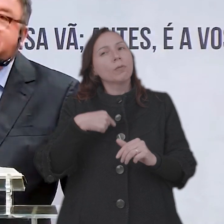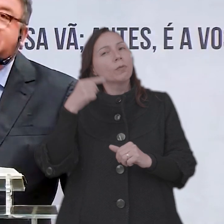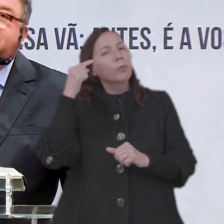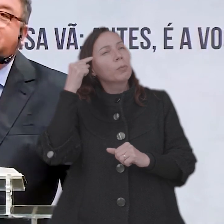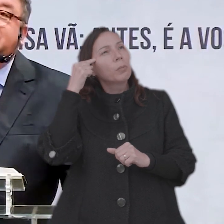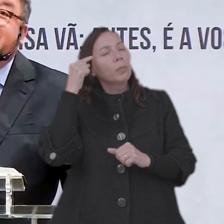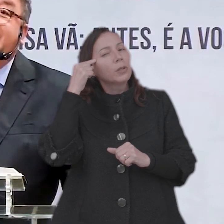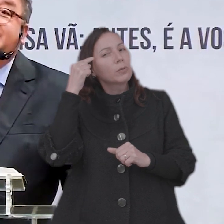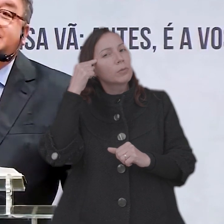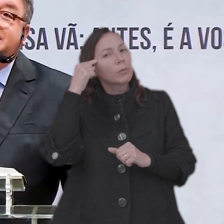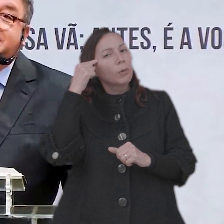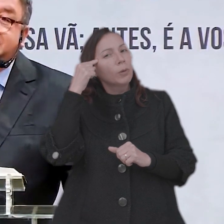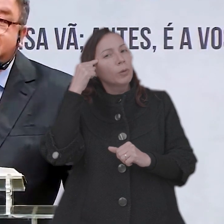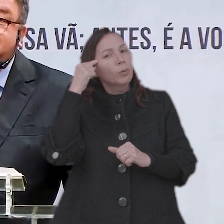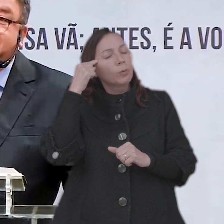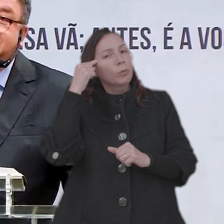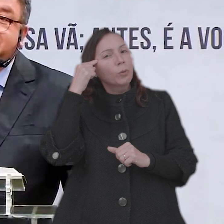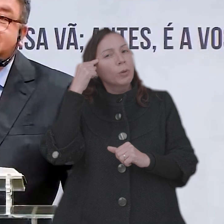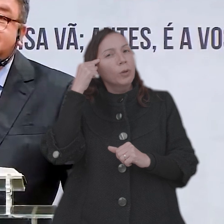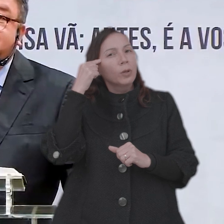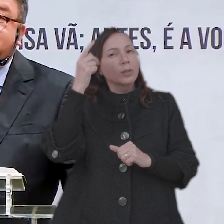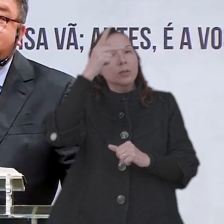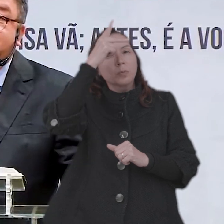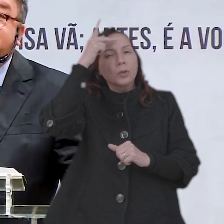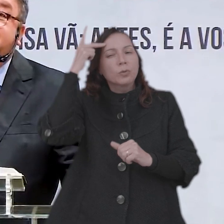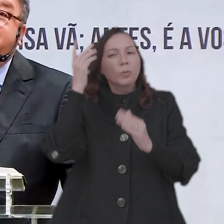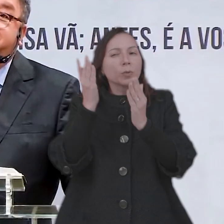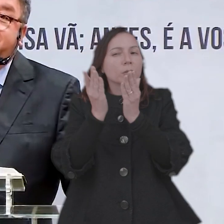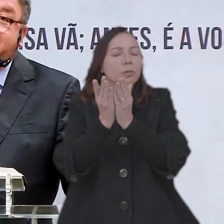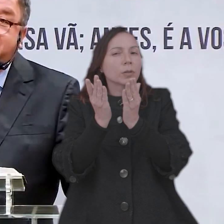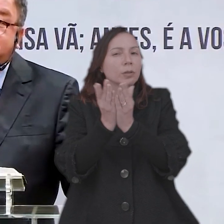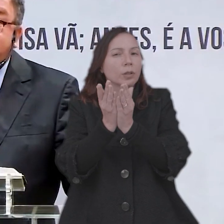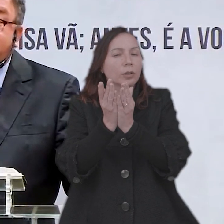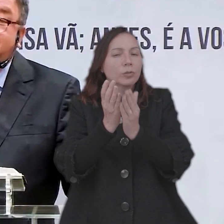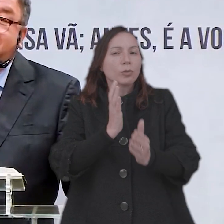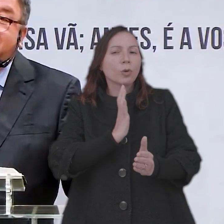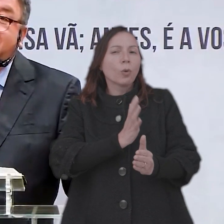está o coração dos crentes nesse tempo.